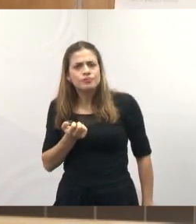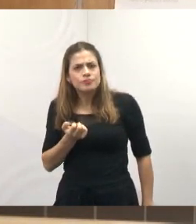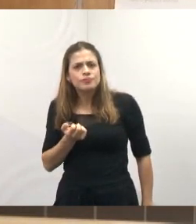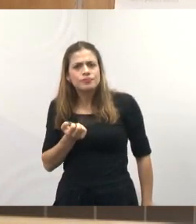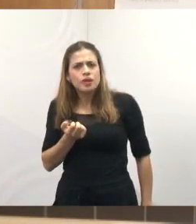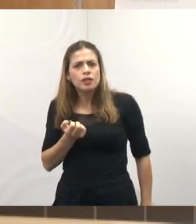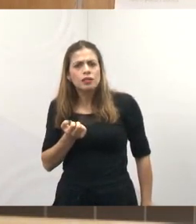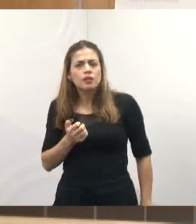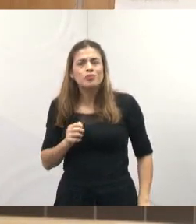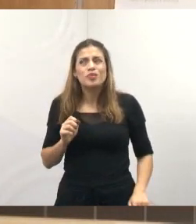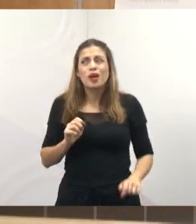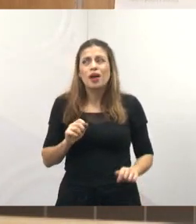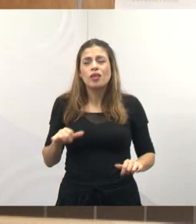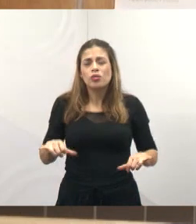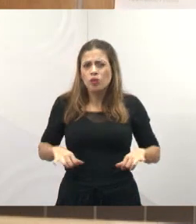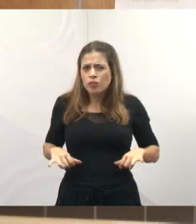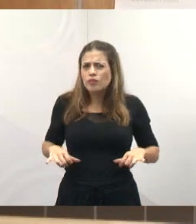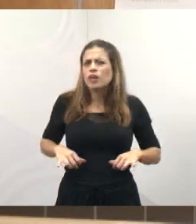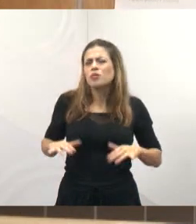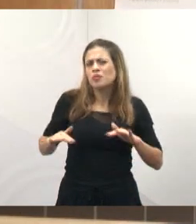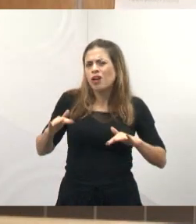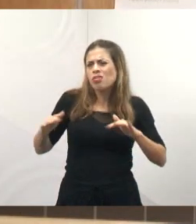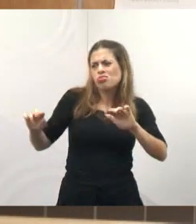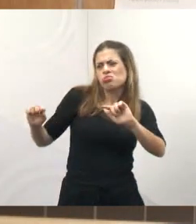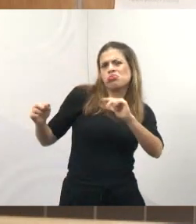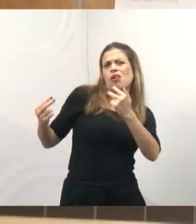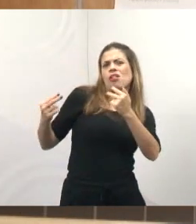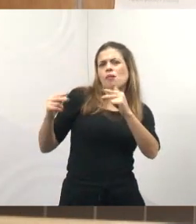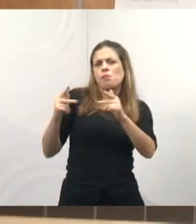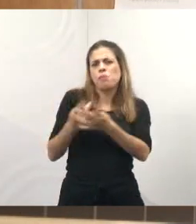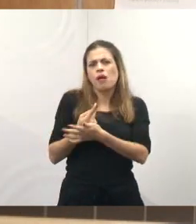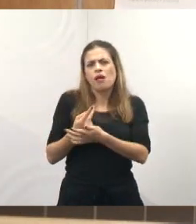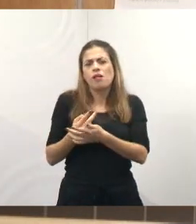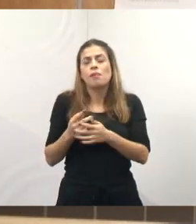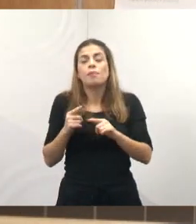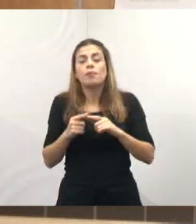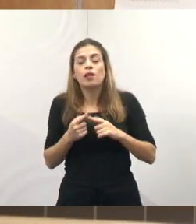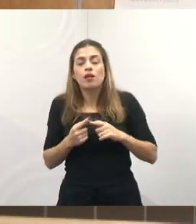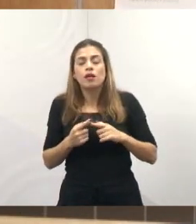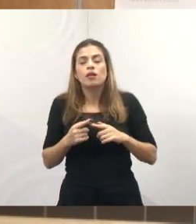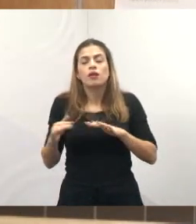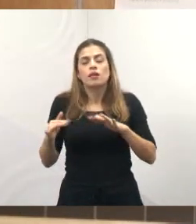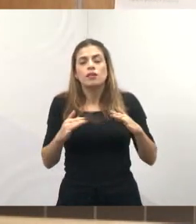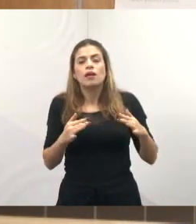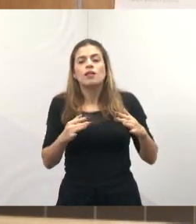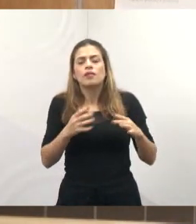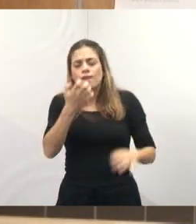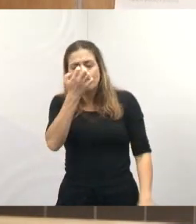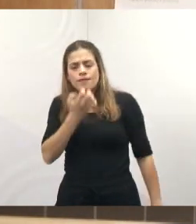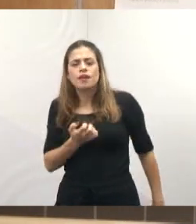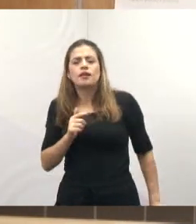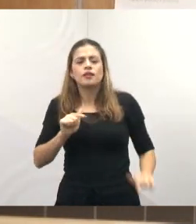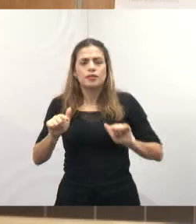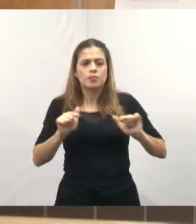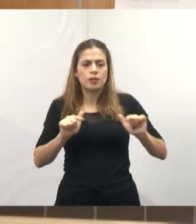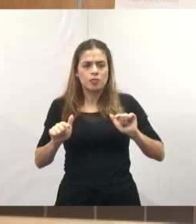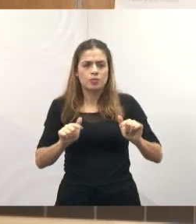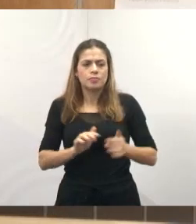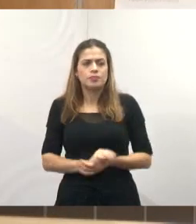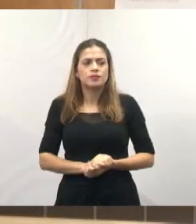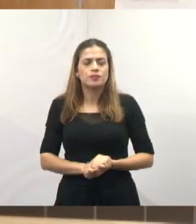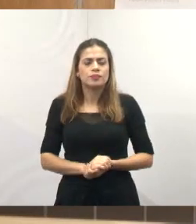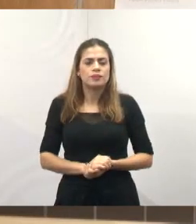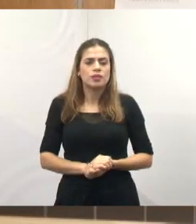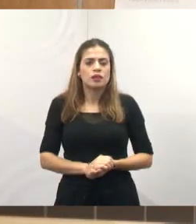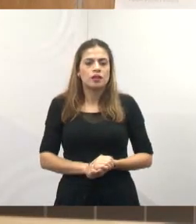Porque como tudo era novo, um olhava de uma maneira, outro olhava de outro, mas o governo trabalhou de maneira séria. Então, quero dizer que o